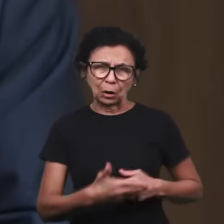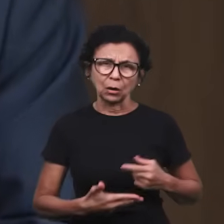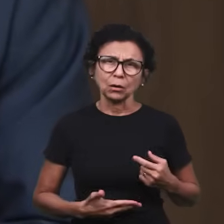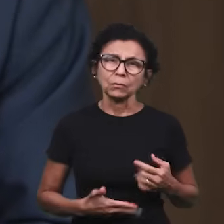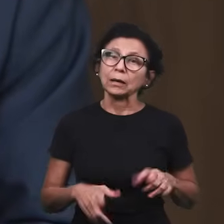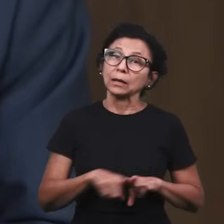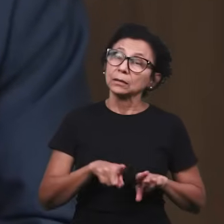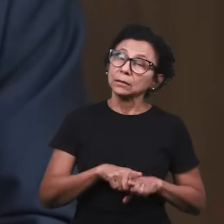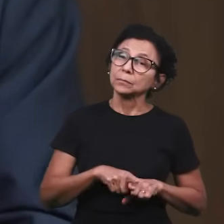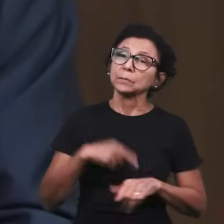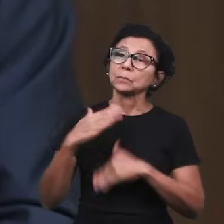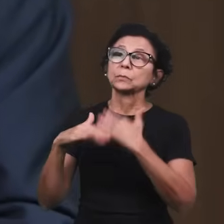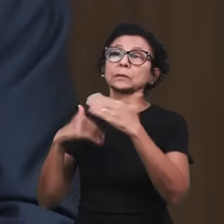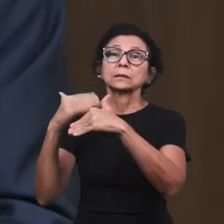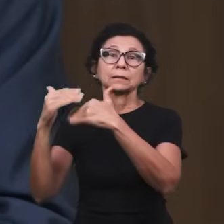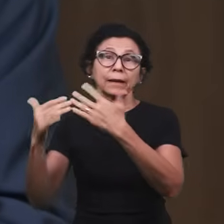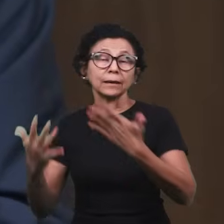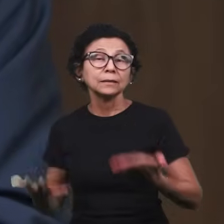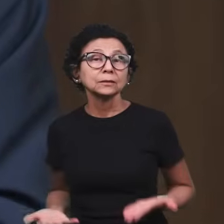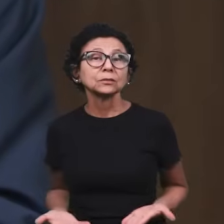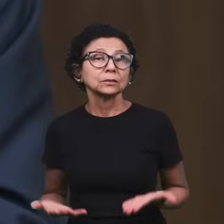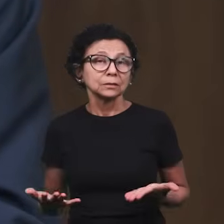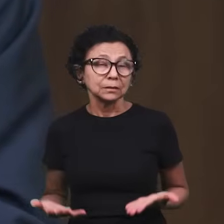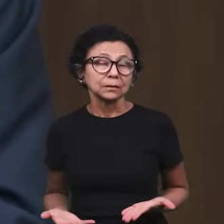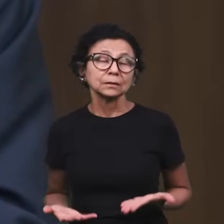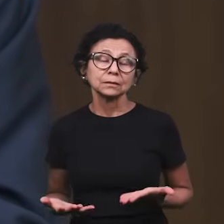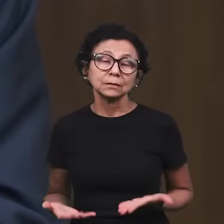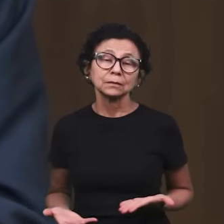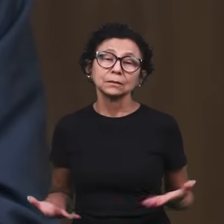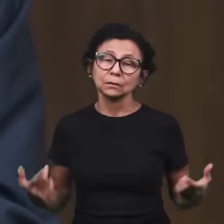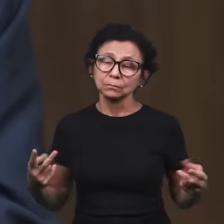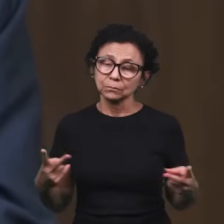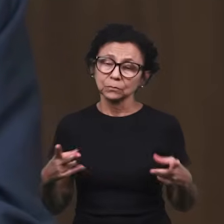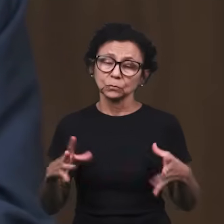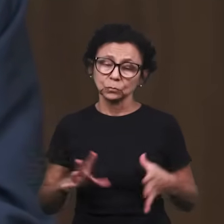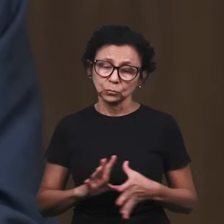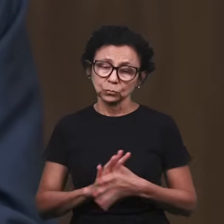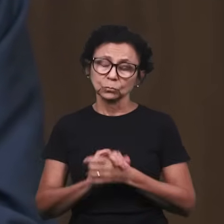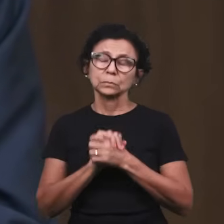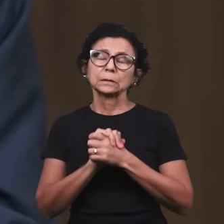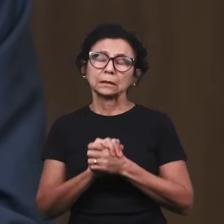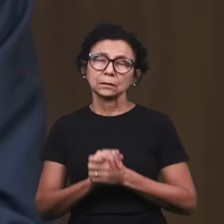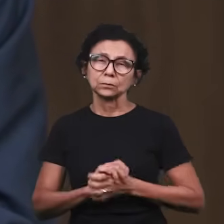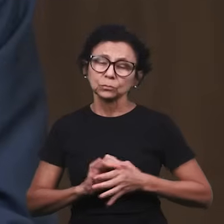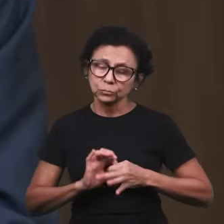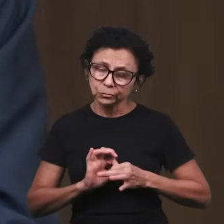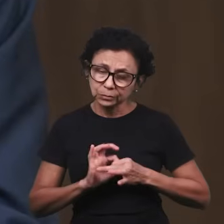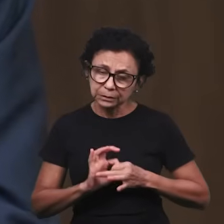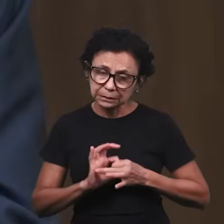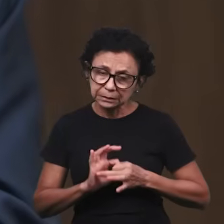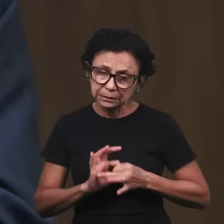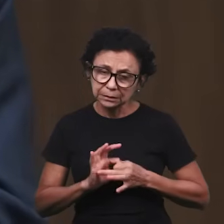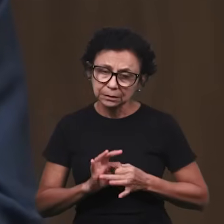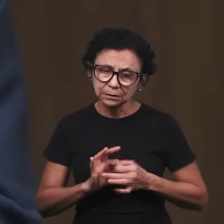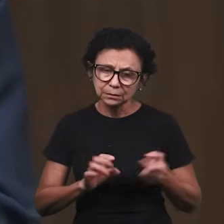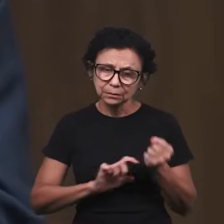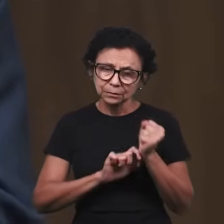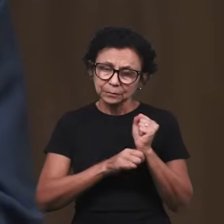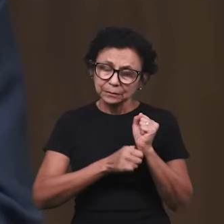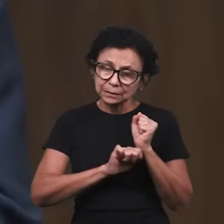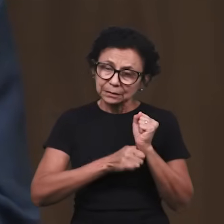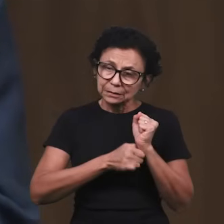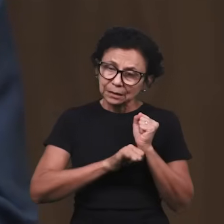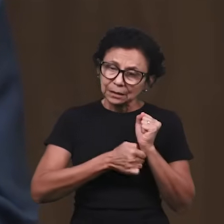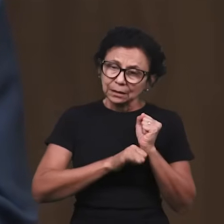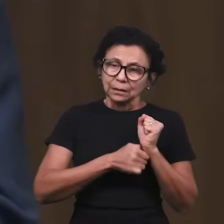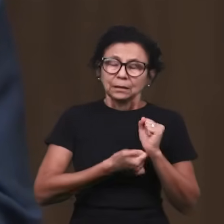mais perigoso às vezes. Então você vê que tem casais que eles conseguiram descobrir o segredo, o